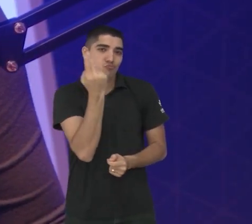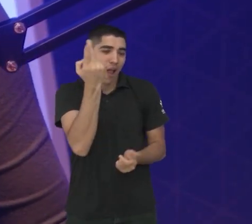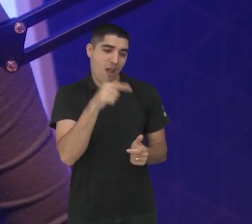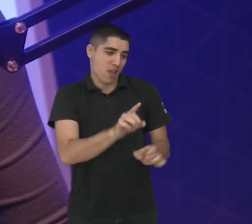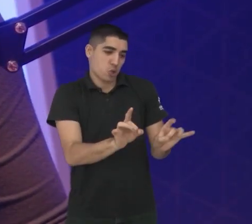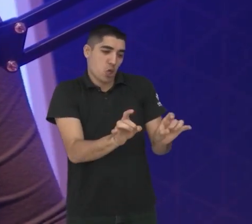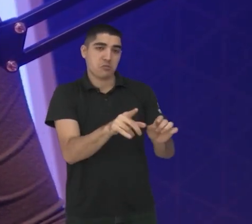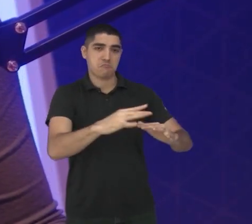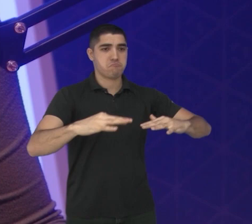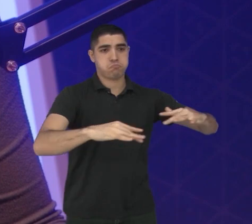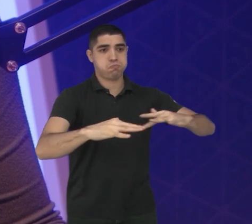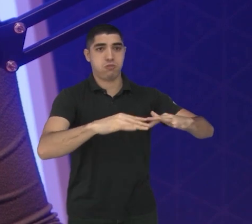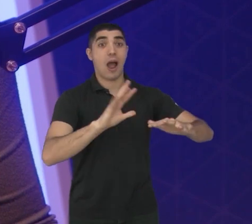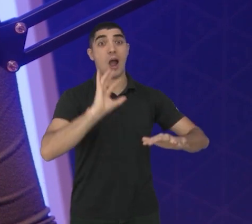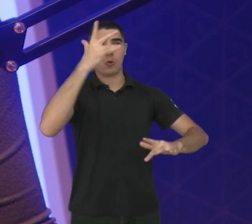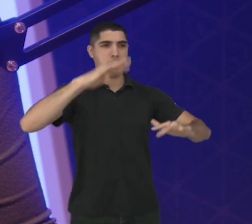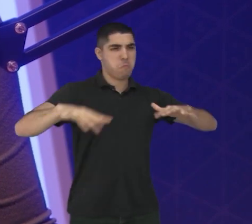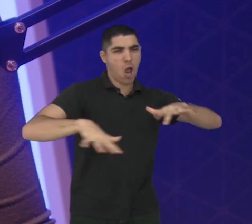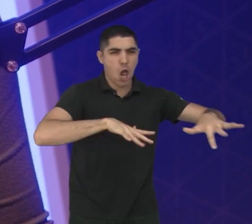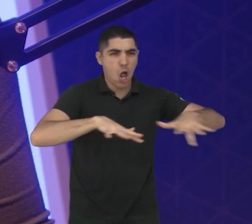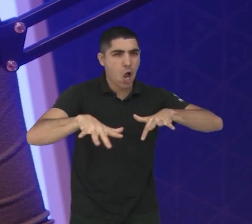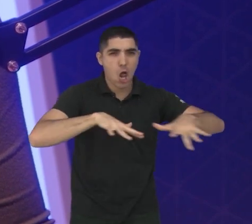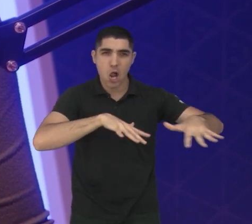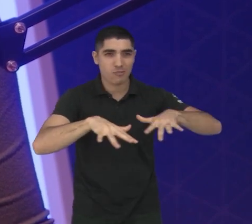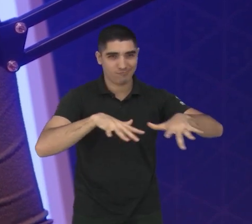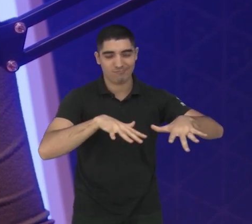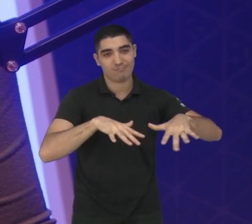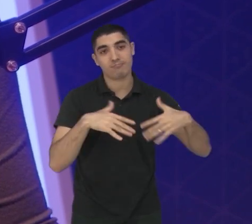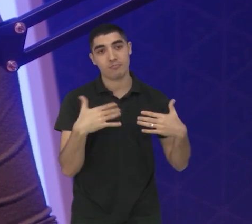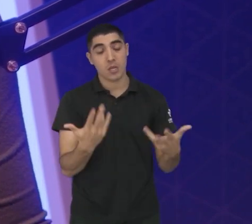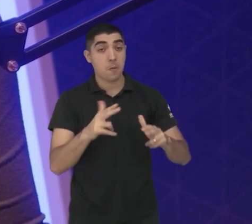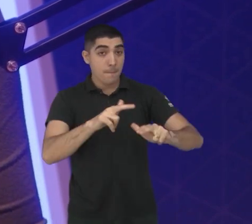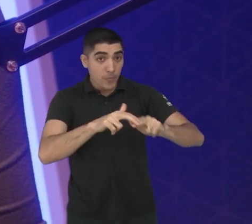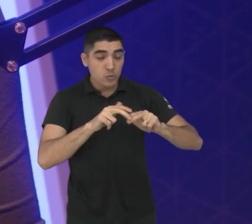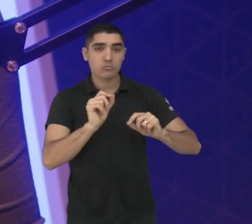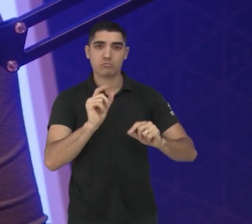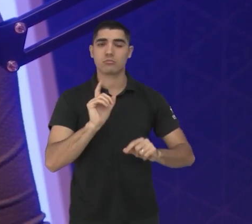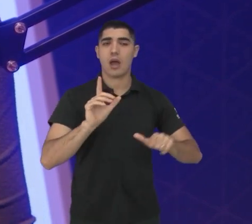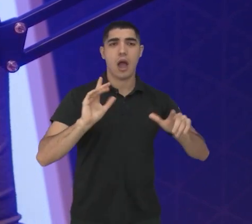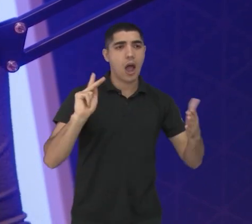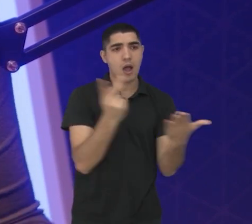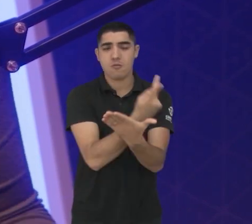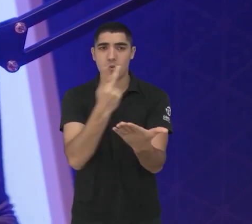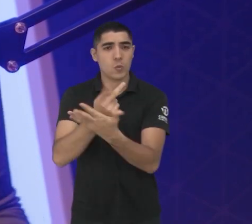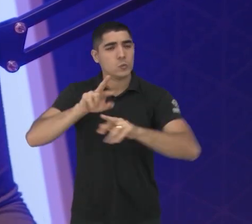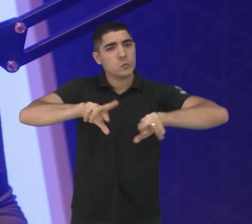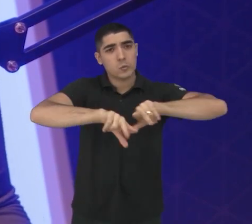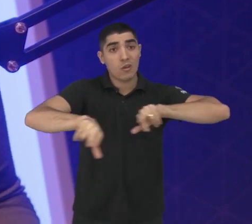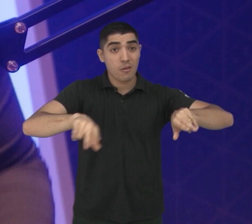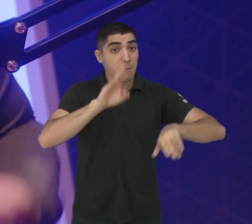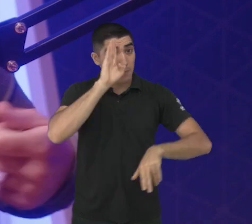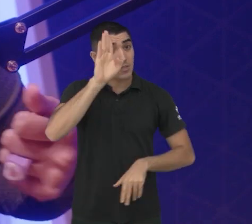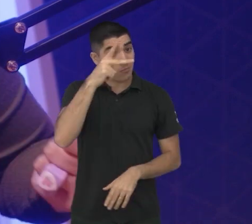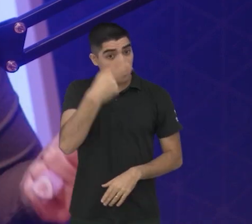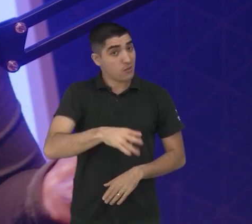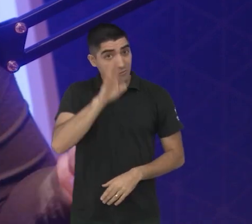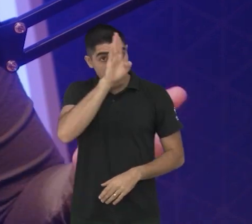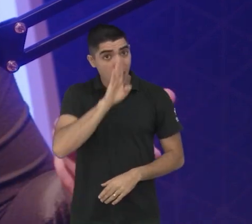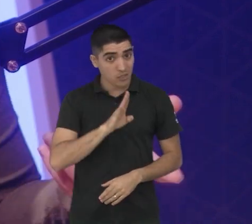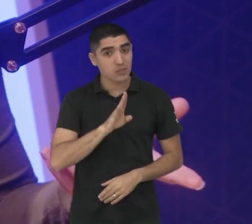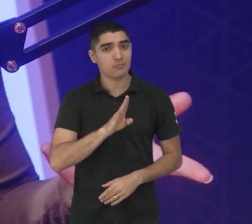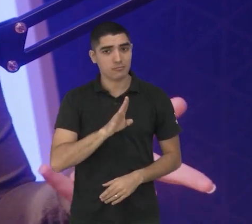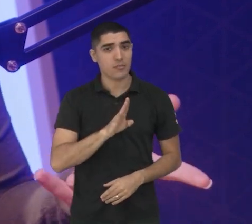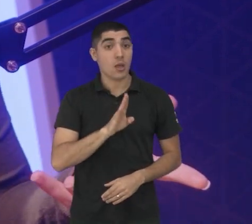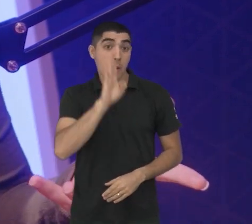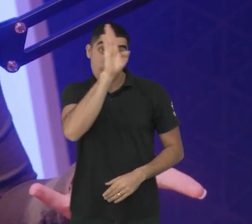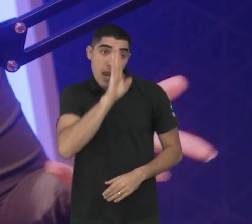a ação humana na natureza tem provocado muitos desastres, como a gente pode ver principalmente no nosso país, né? O nosso país